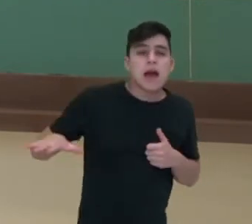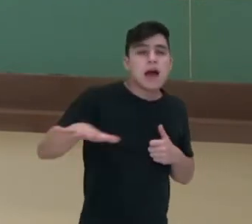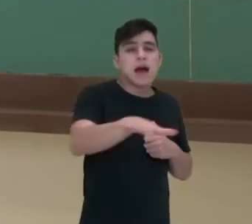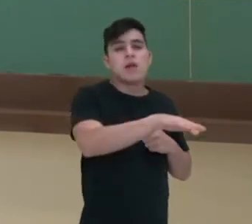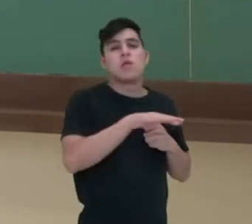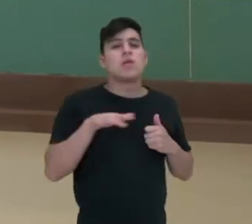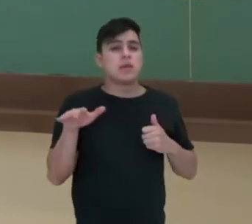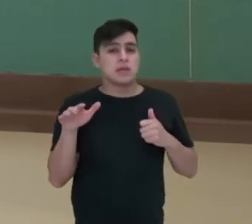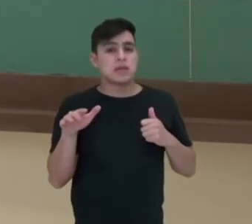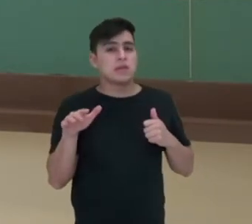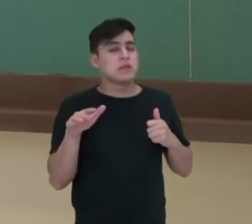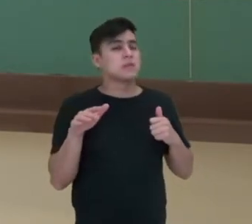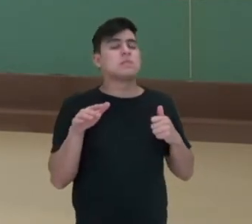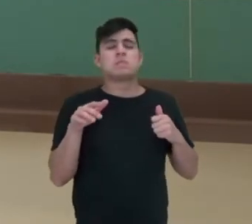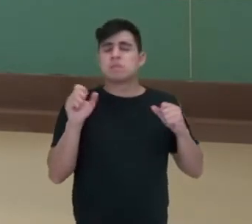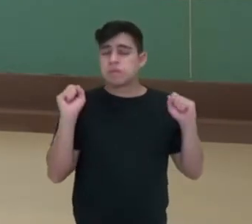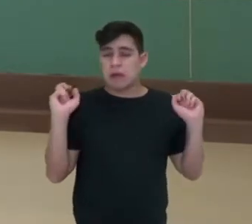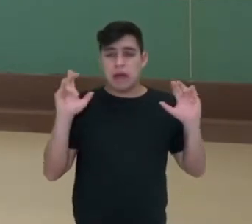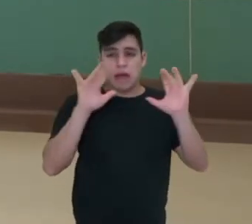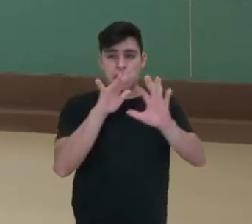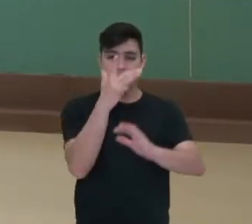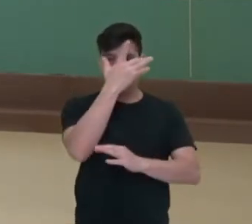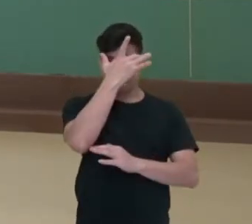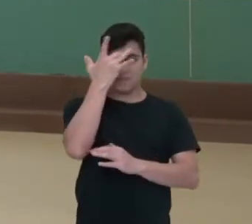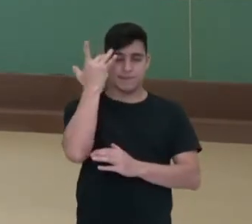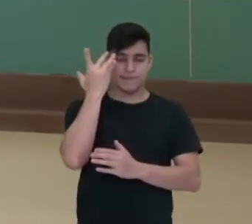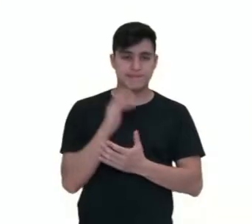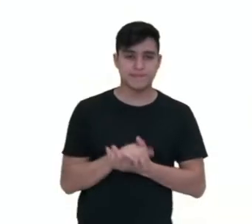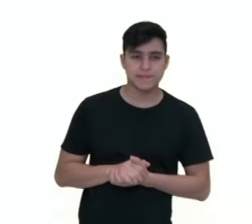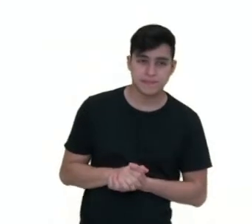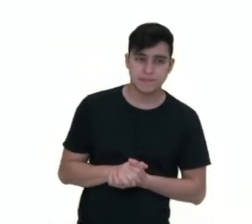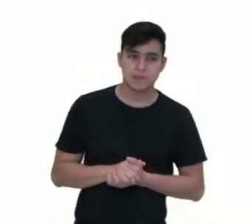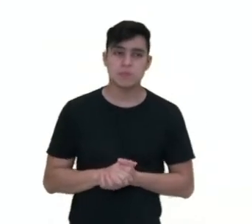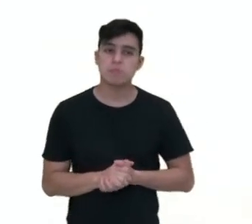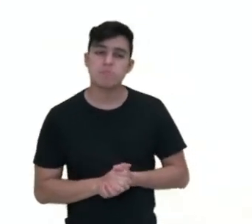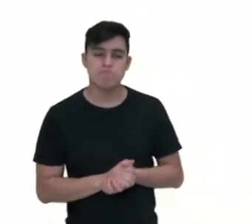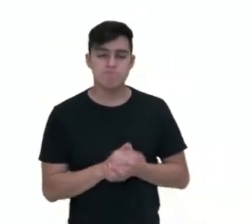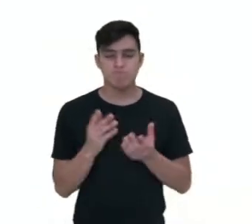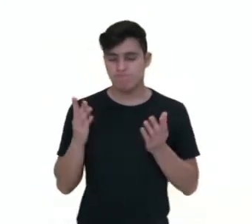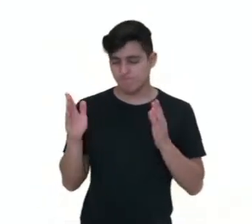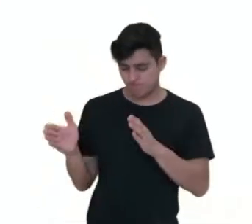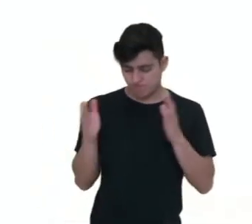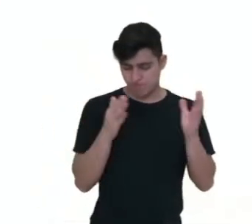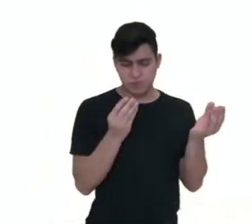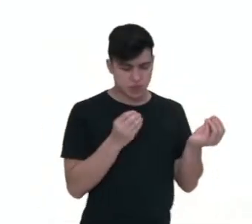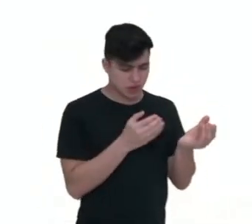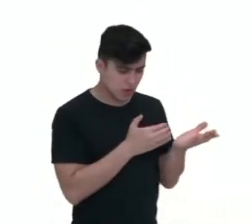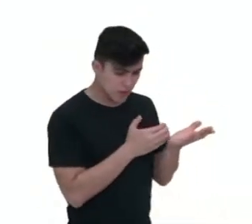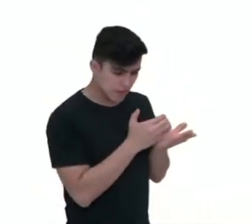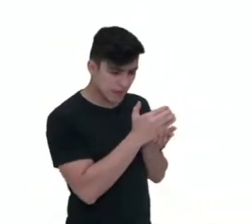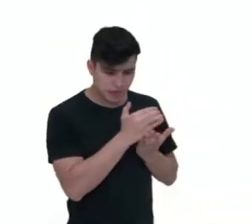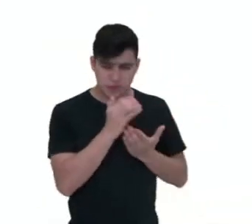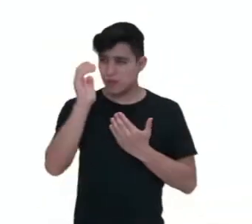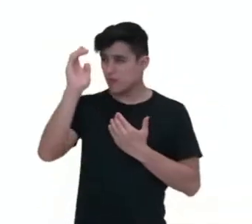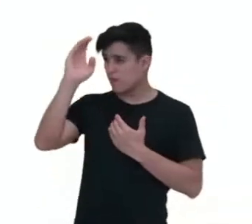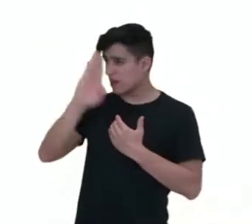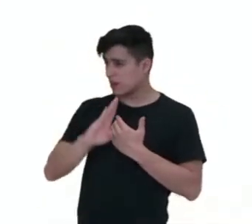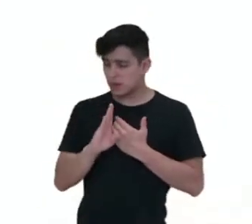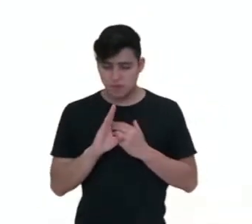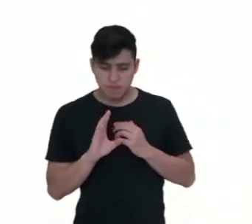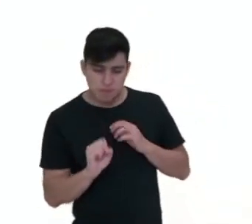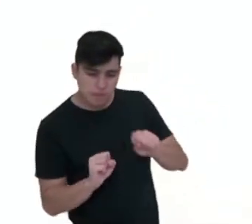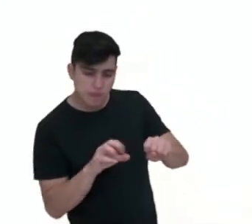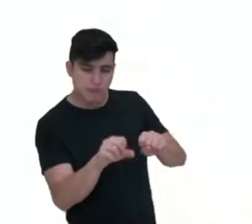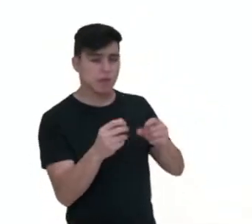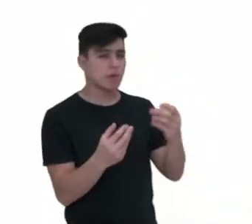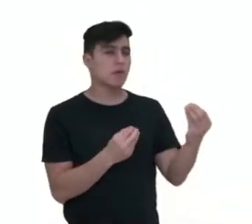estão densamente povoadas. Então, sistematizando o início dessa ocupação do território brasileiro, nós temos ali a